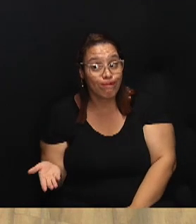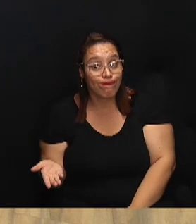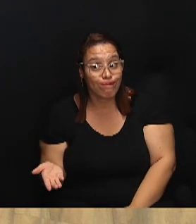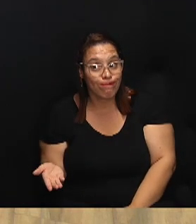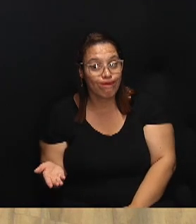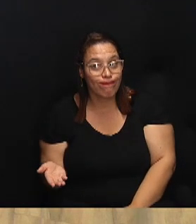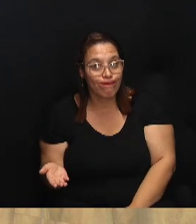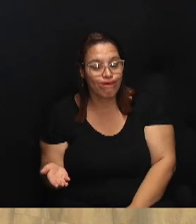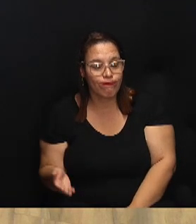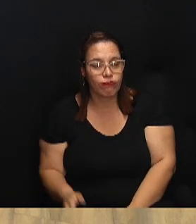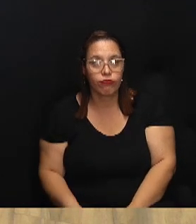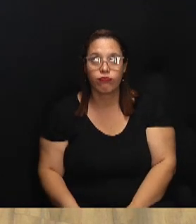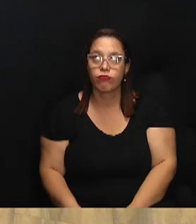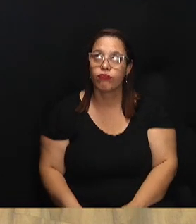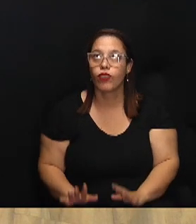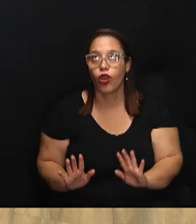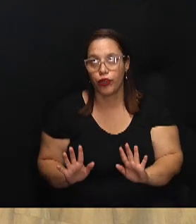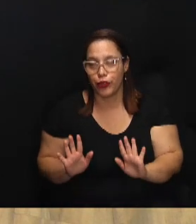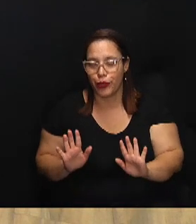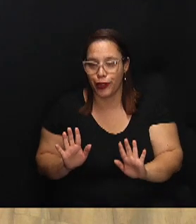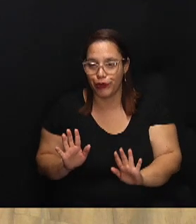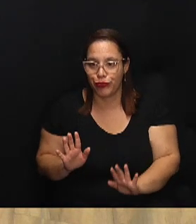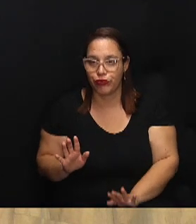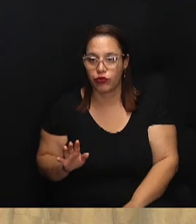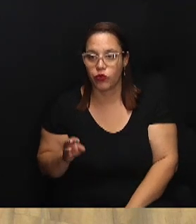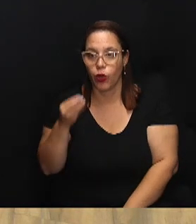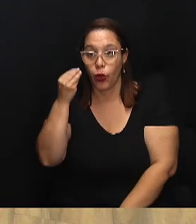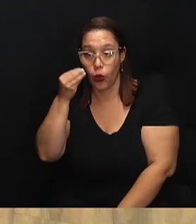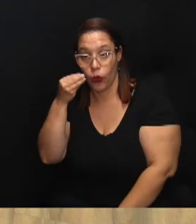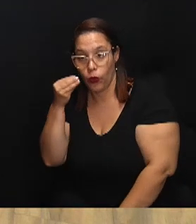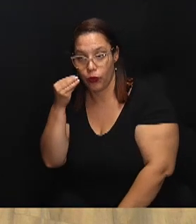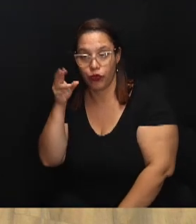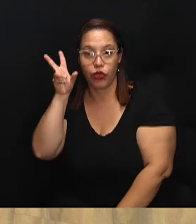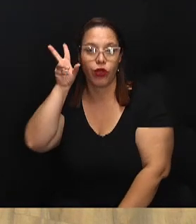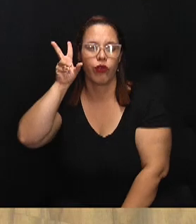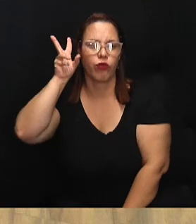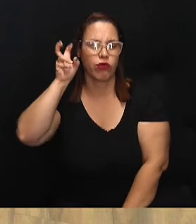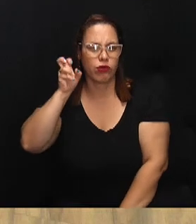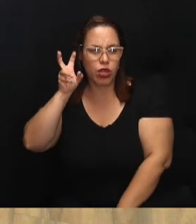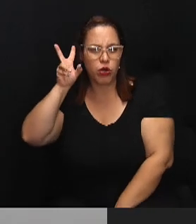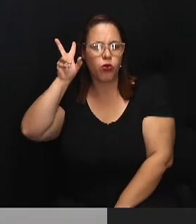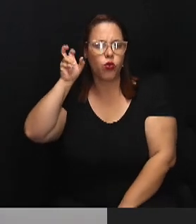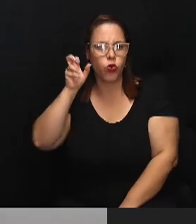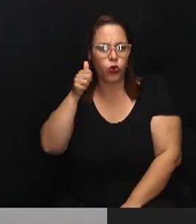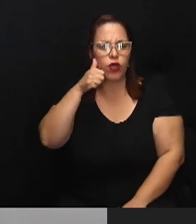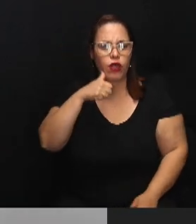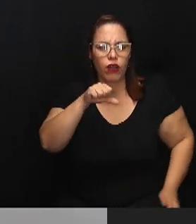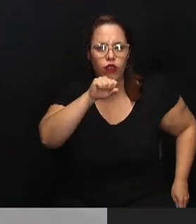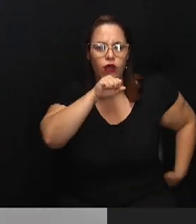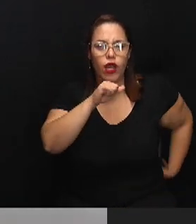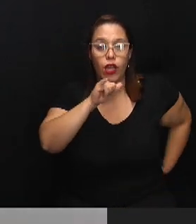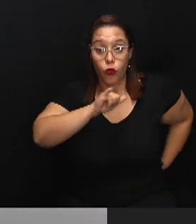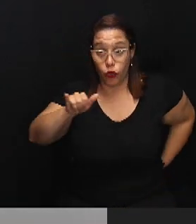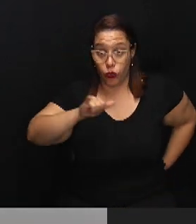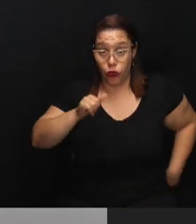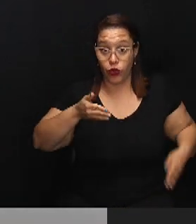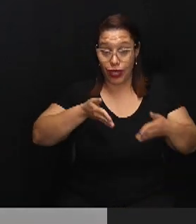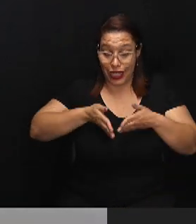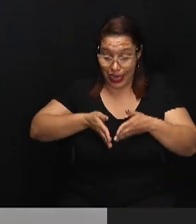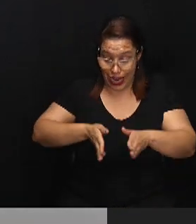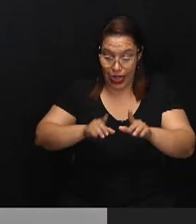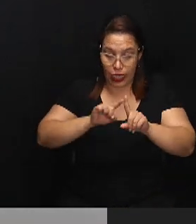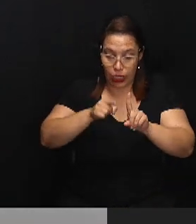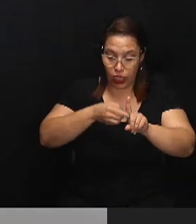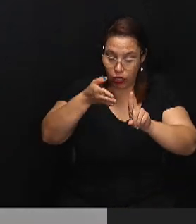Então, assim, na experiência de escuta dessas mães, né, porque eu falo que nasce um bebê